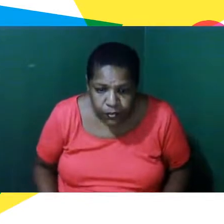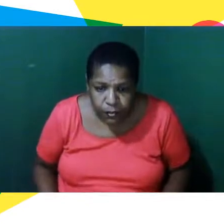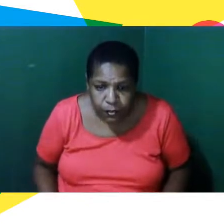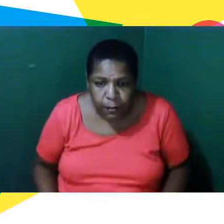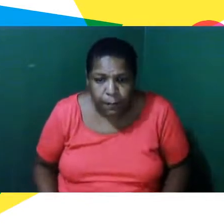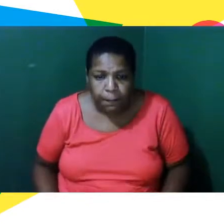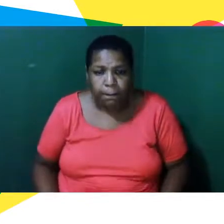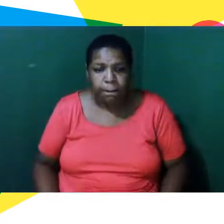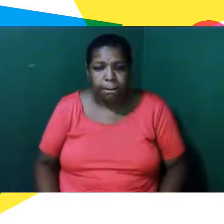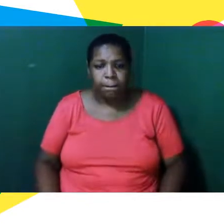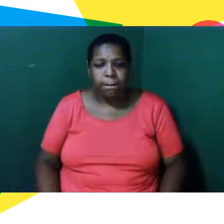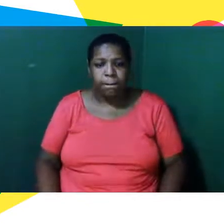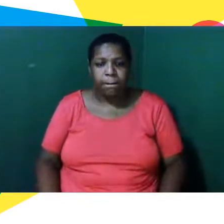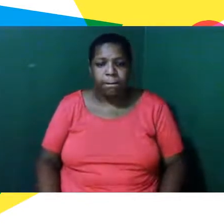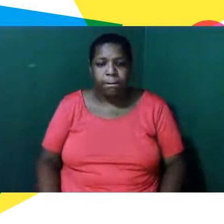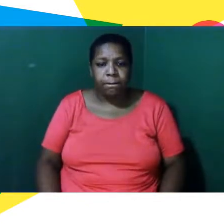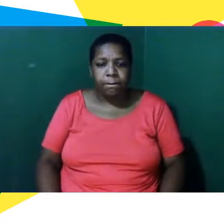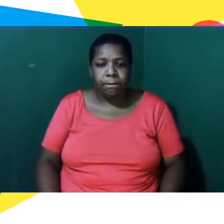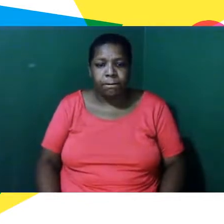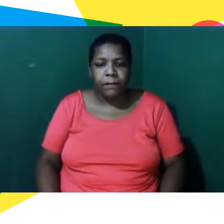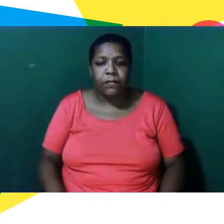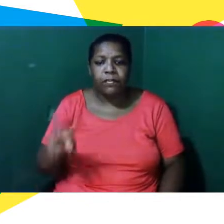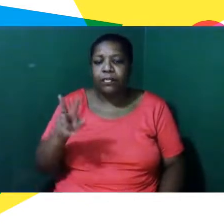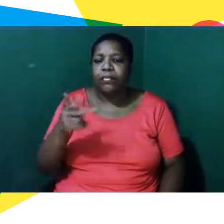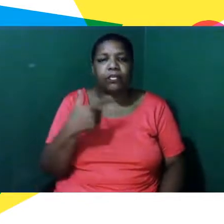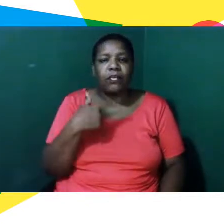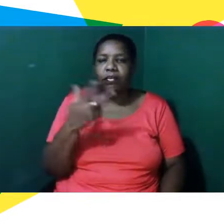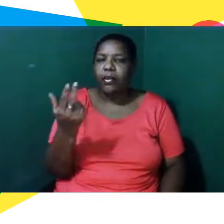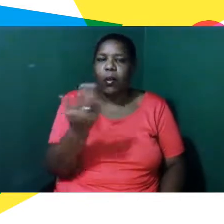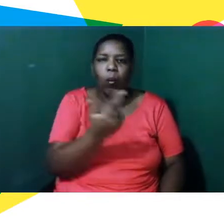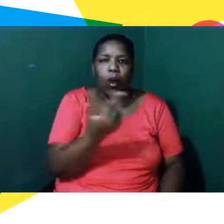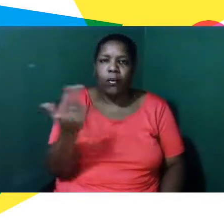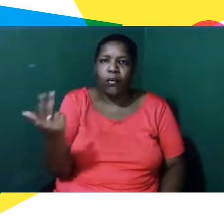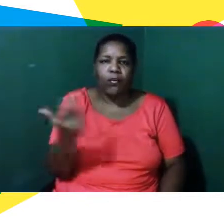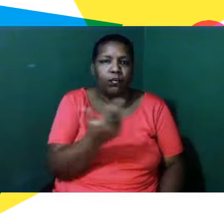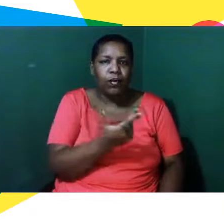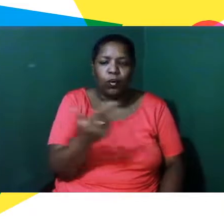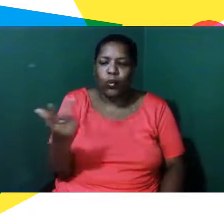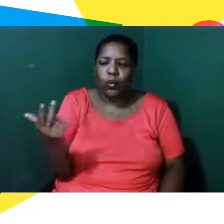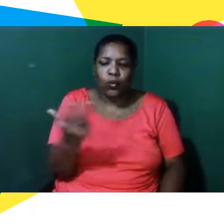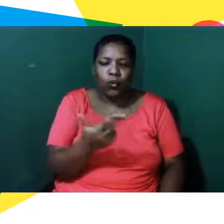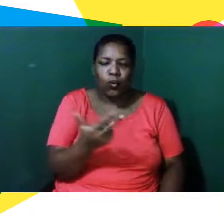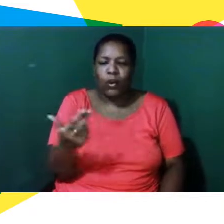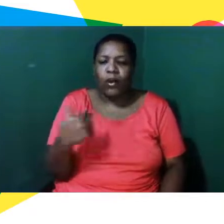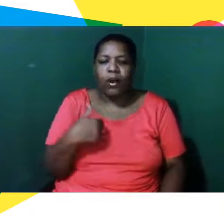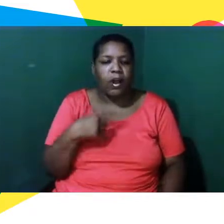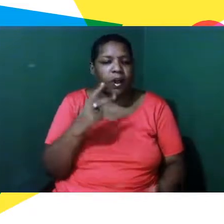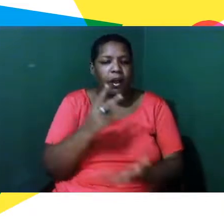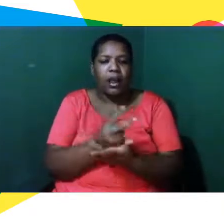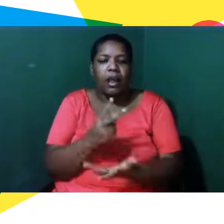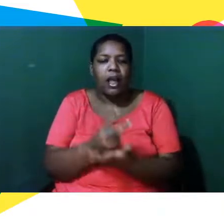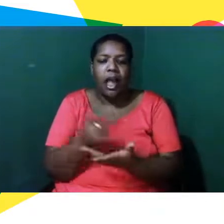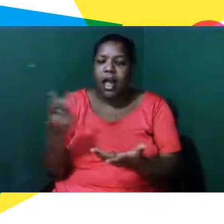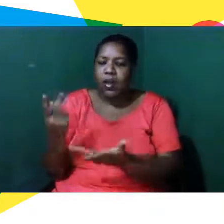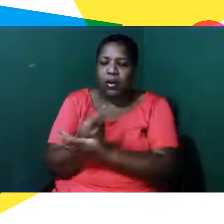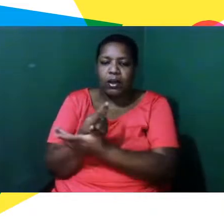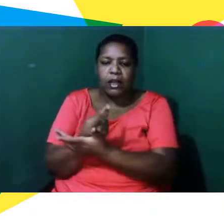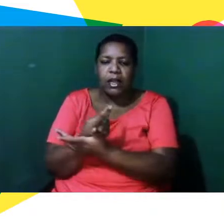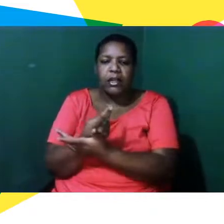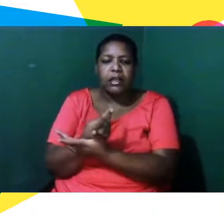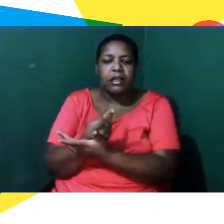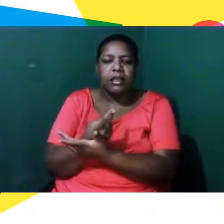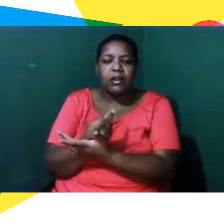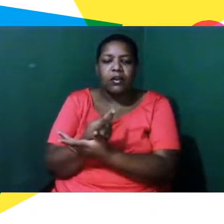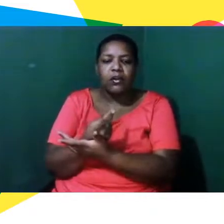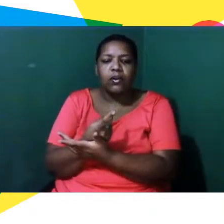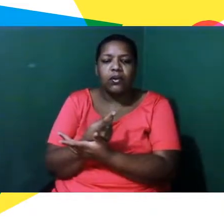confunde cortes e com Jump Cut corte seco são a mesma coisa de um picante é o que acontece com a imagem é